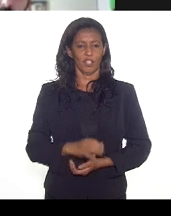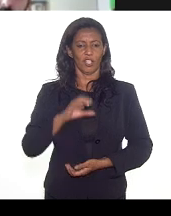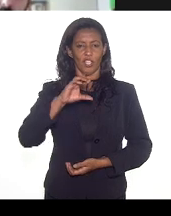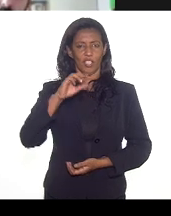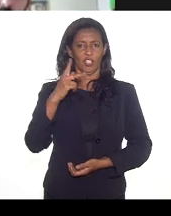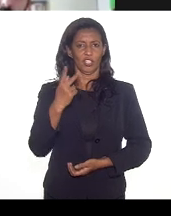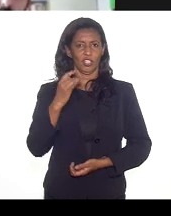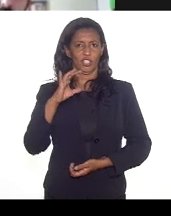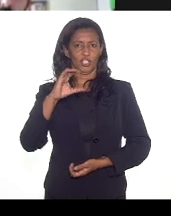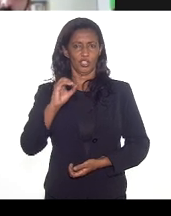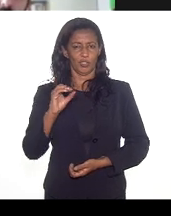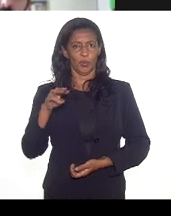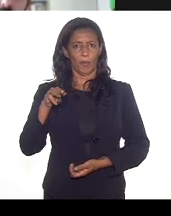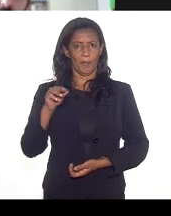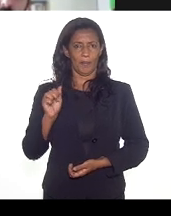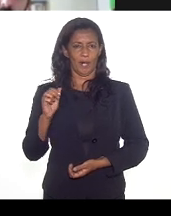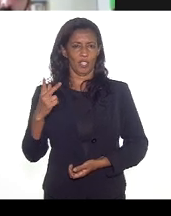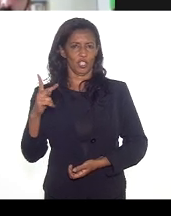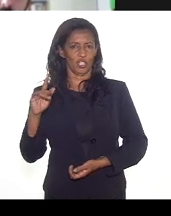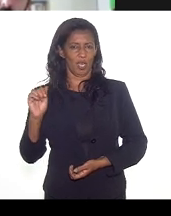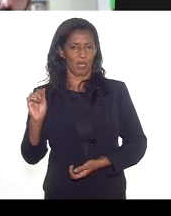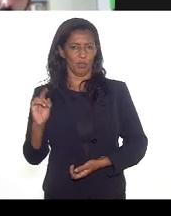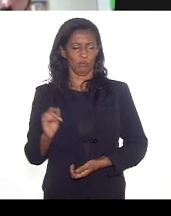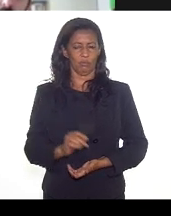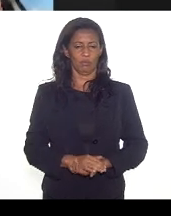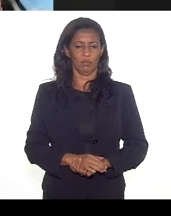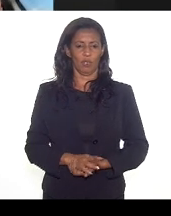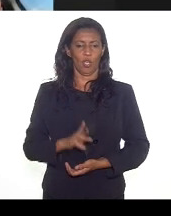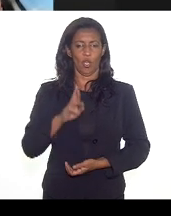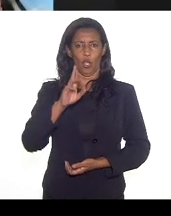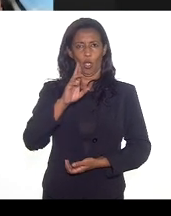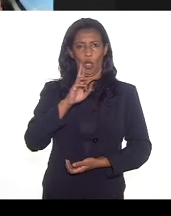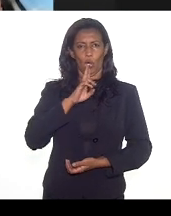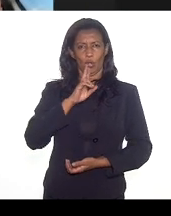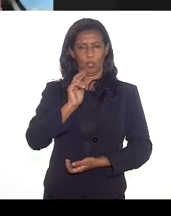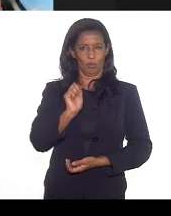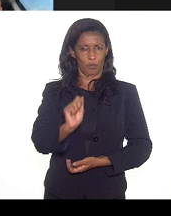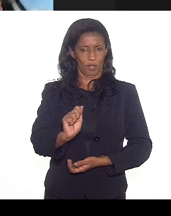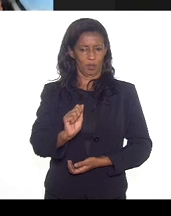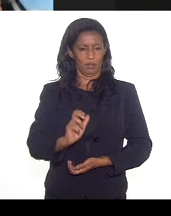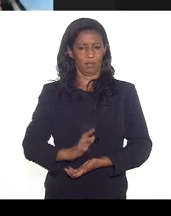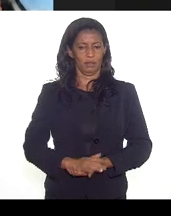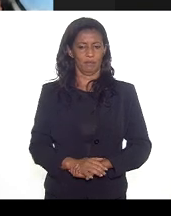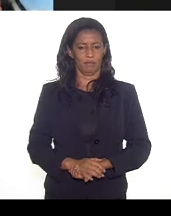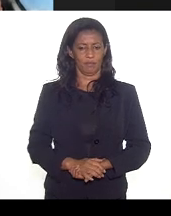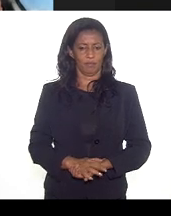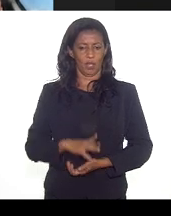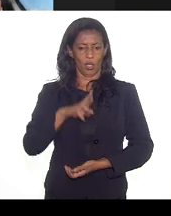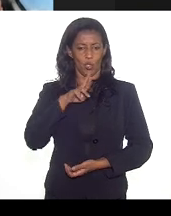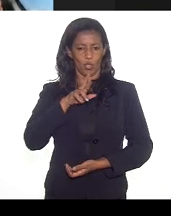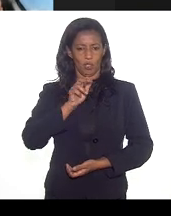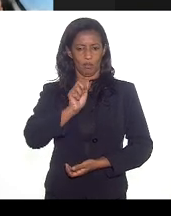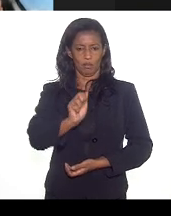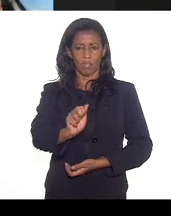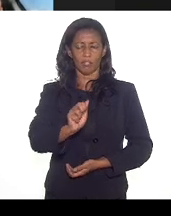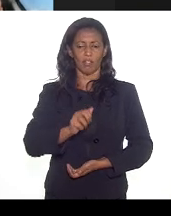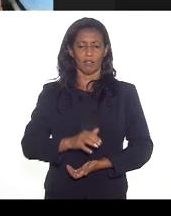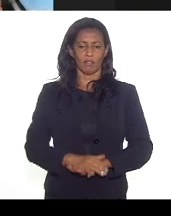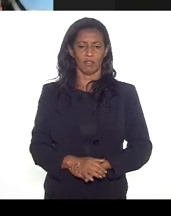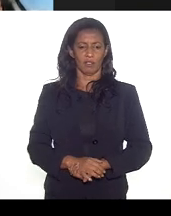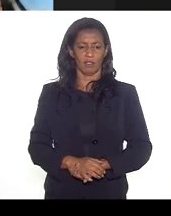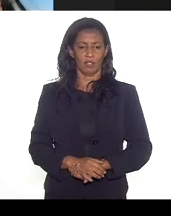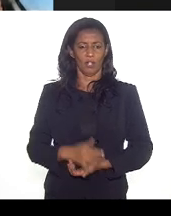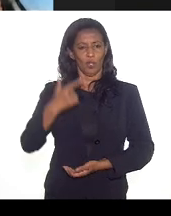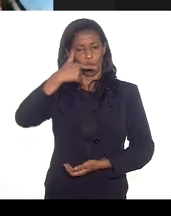Machado. Iniciado. Deputado Rodrigo Amorim. Deputado Rodrigo Amorim. Deputado